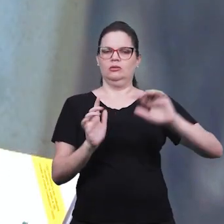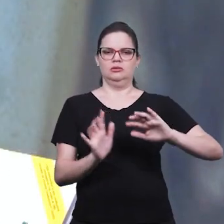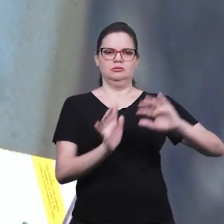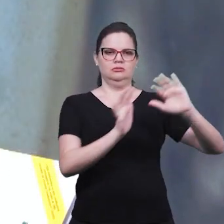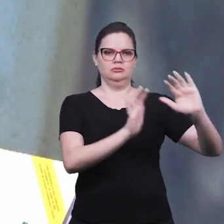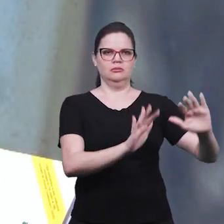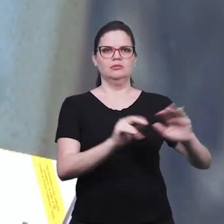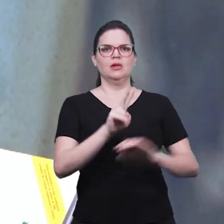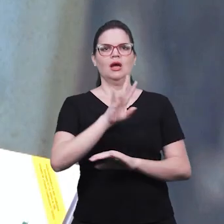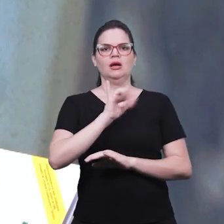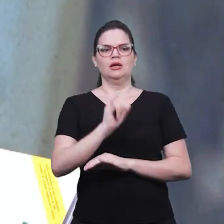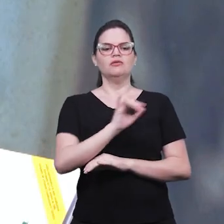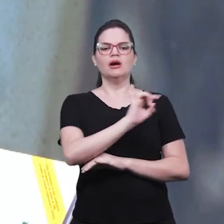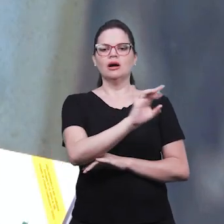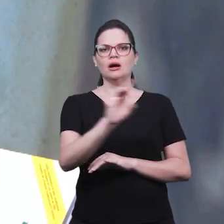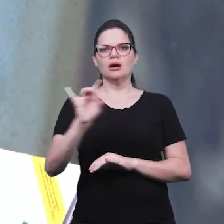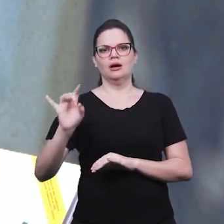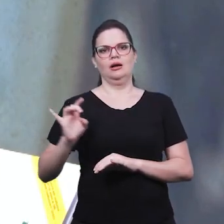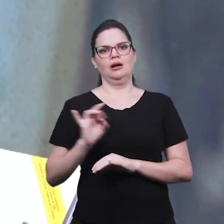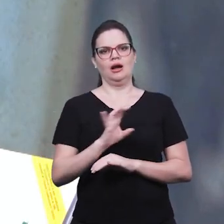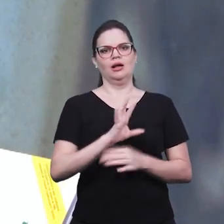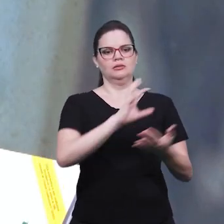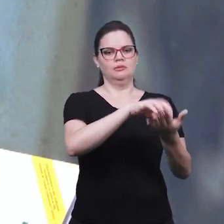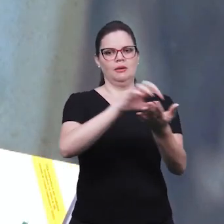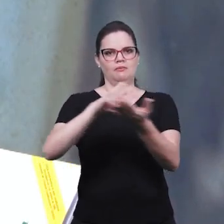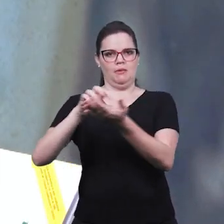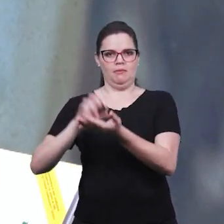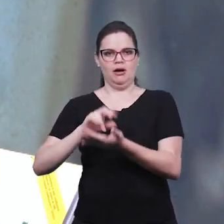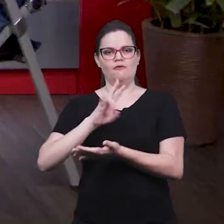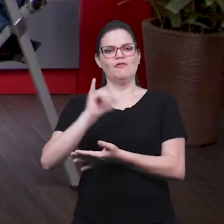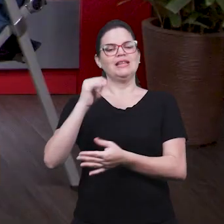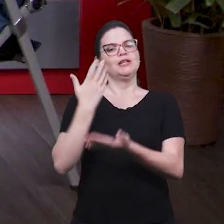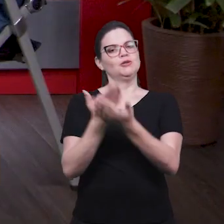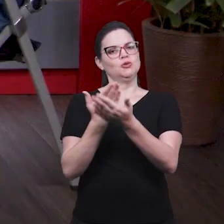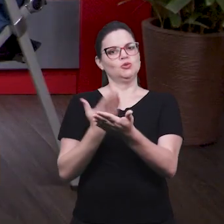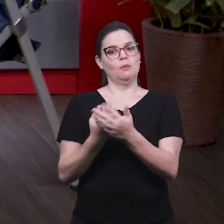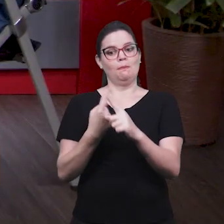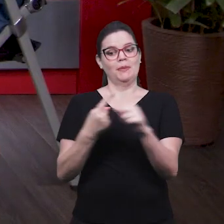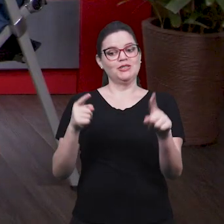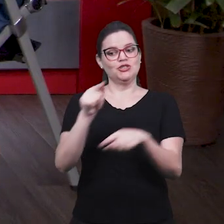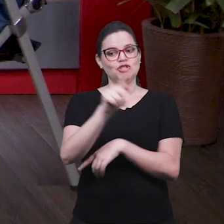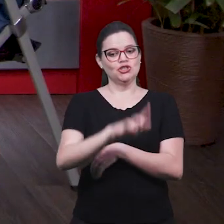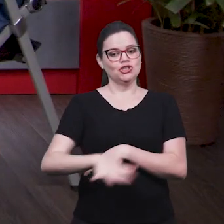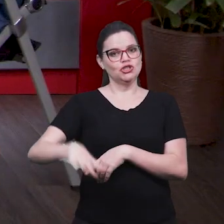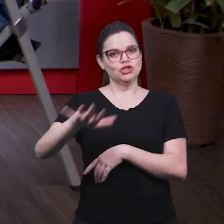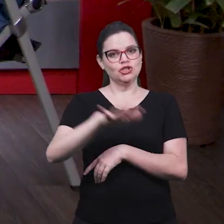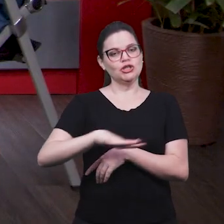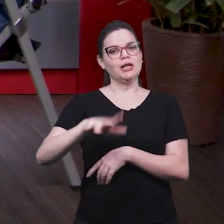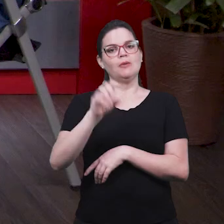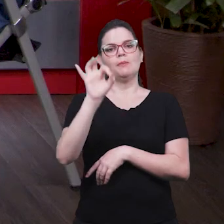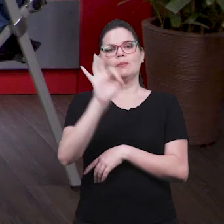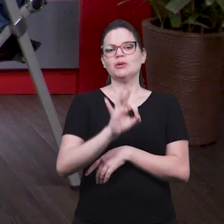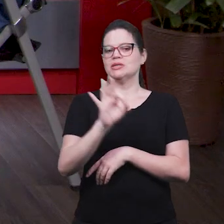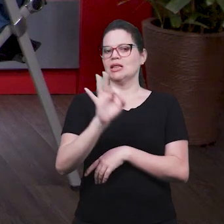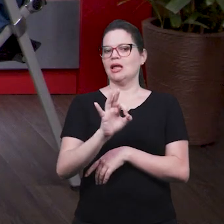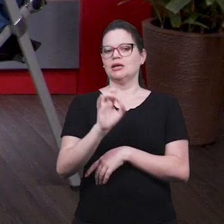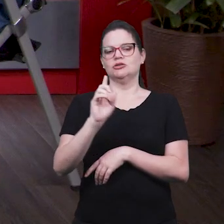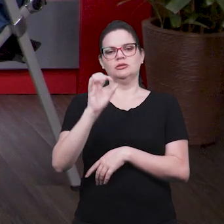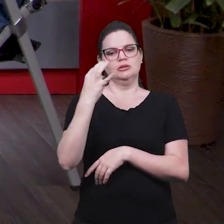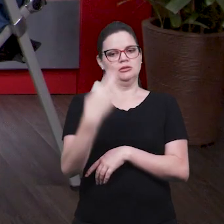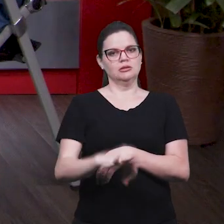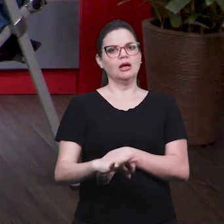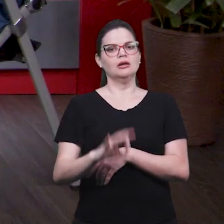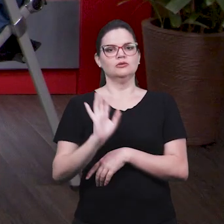outra situação que é colocado para cada ente. Correto. Mas no caso geral, a alíquota é